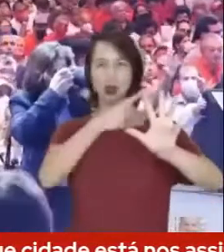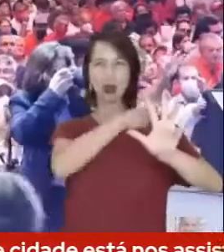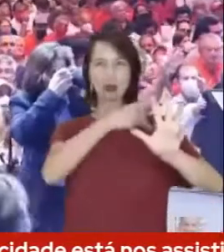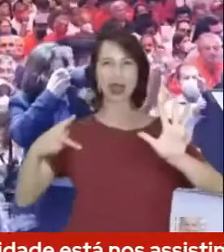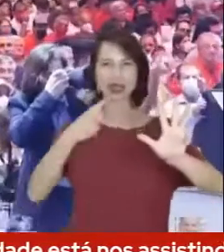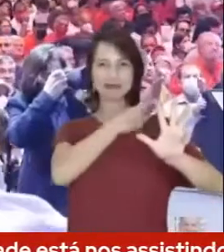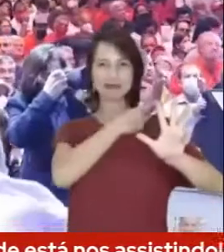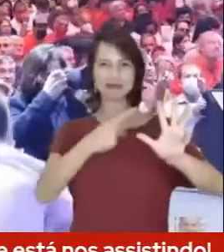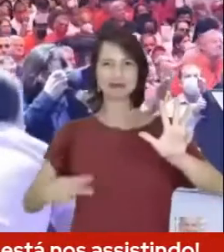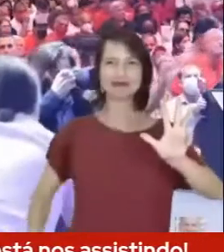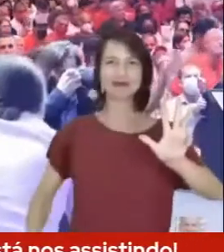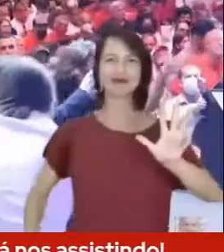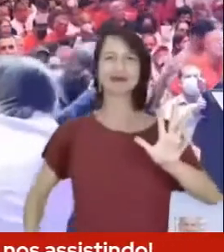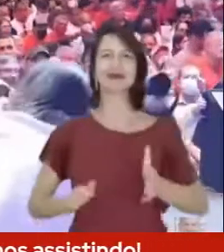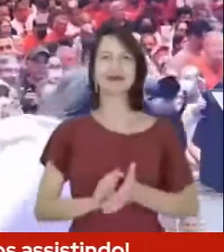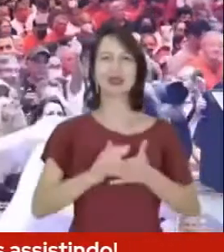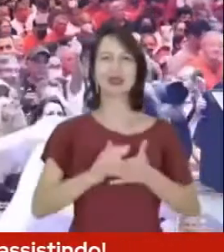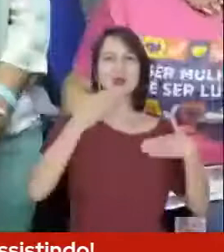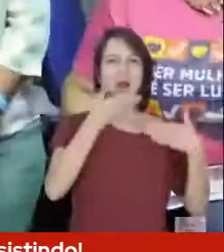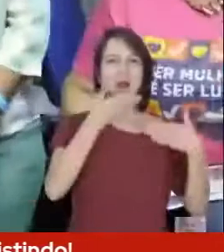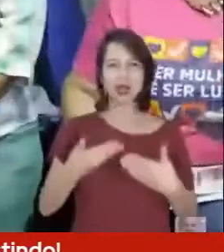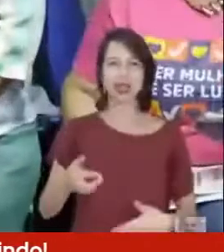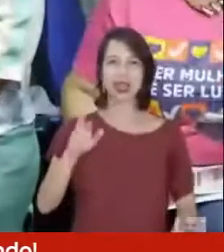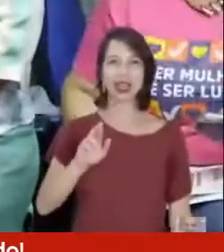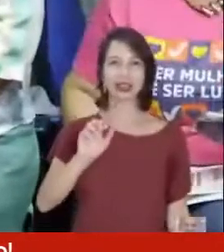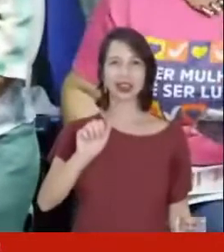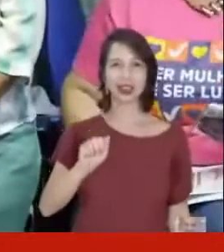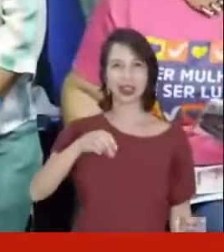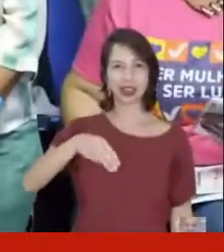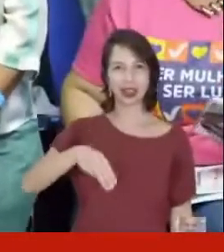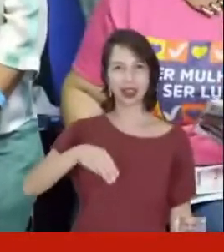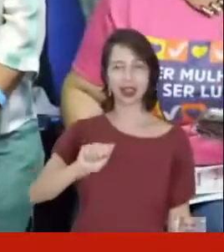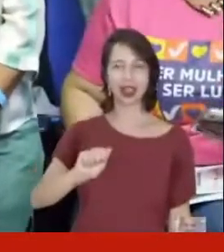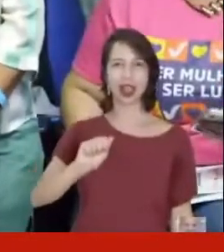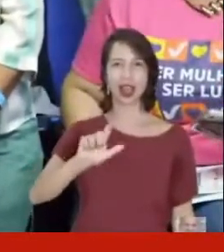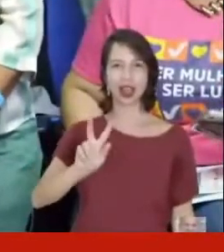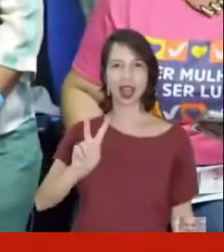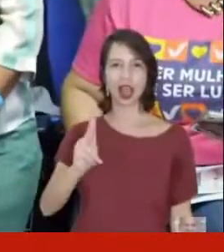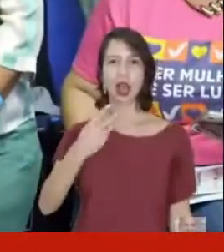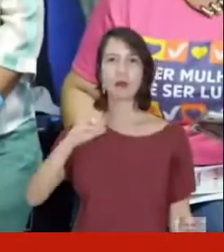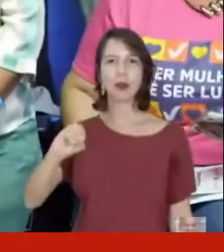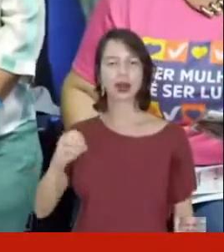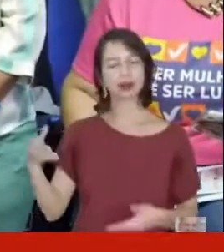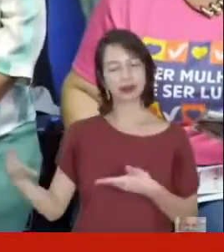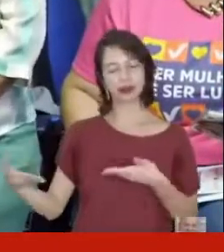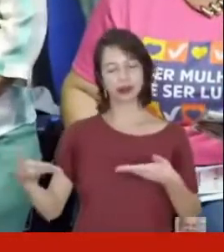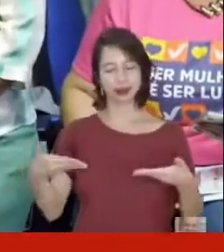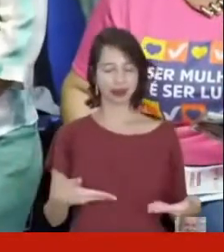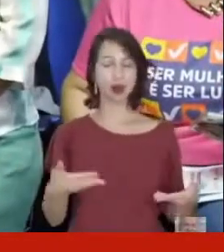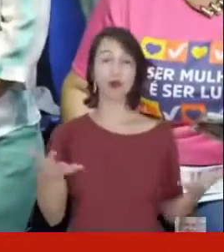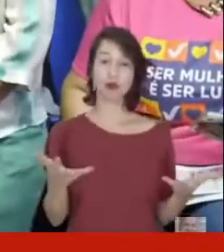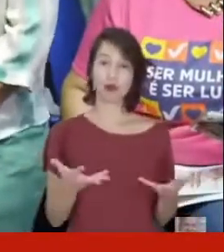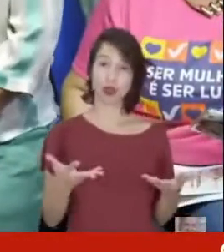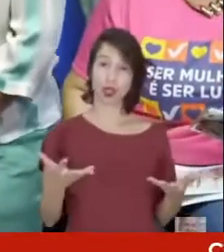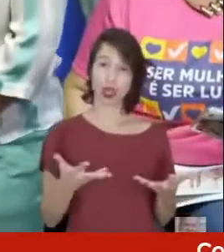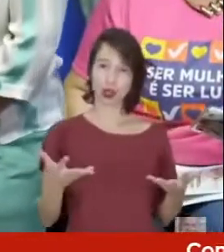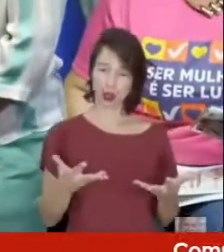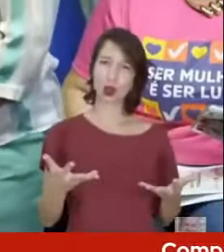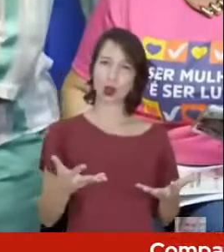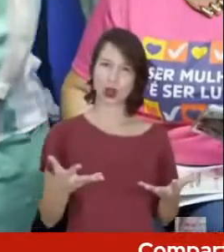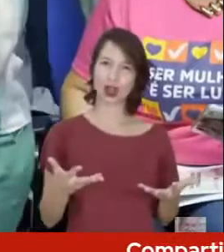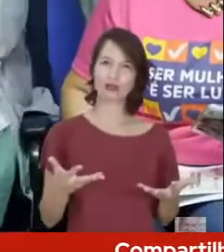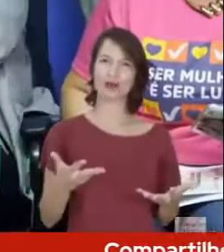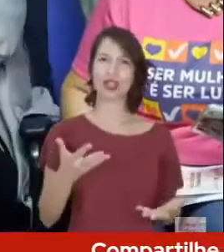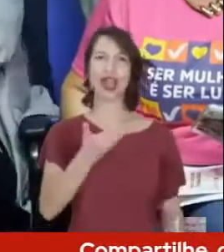Obrigado, companheiro Ramalho. Chamo agora para fazer uso da palavra nos seus 3 minutos a companheira